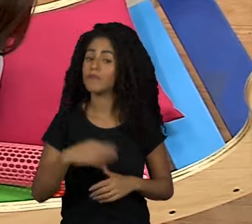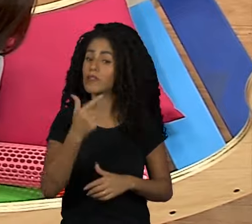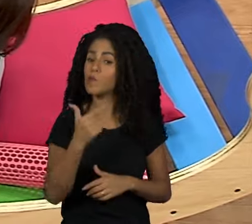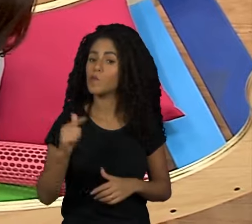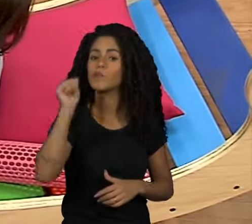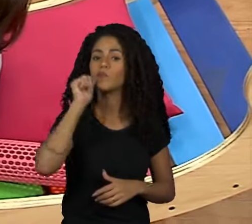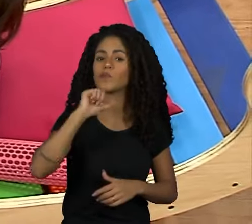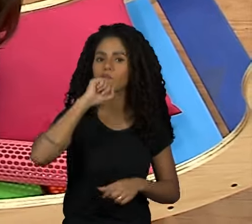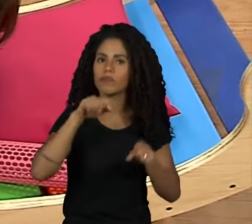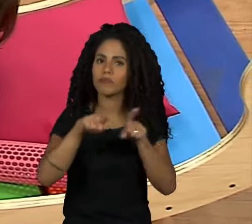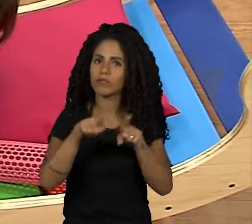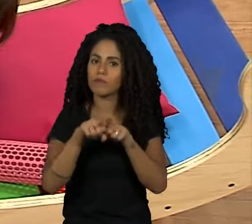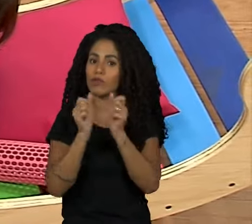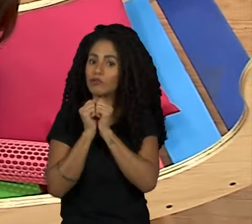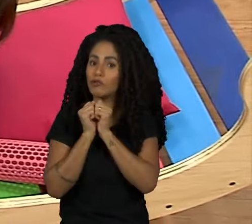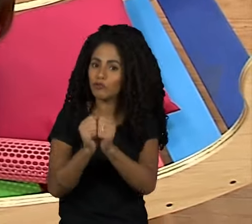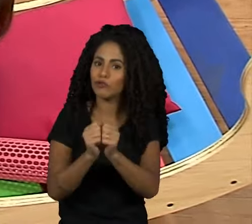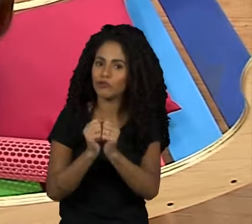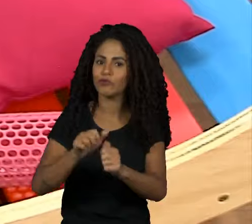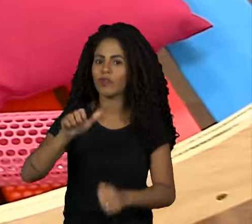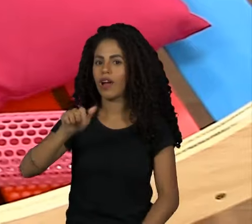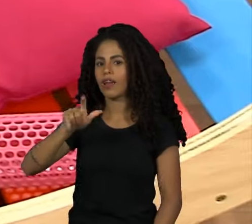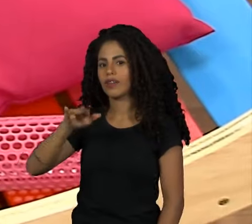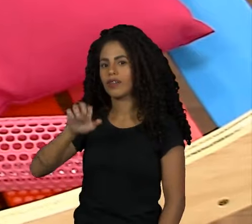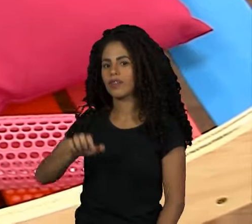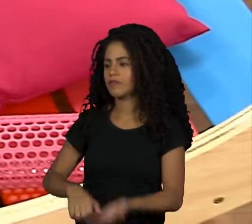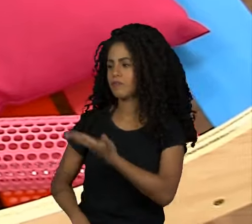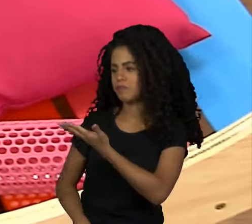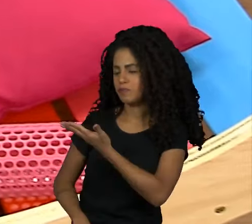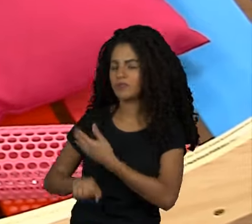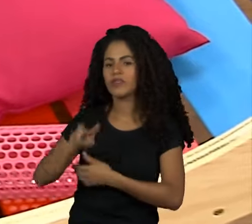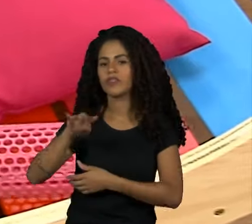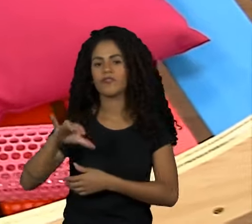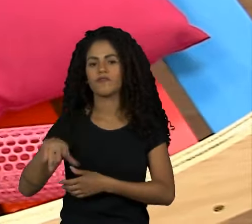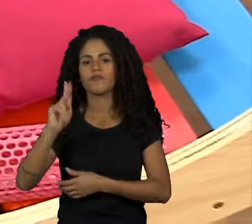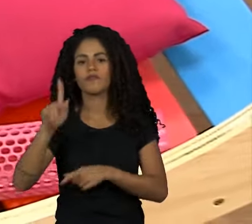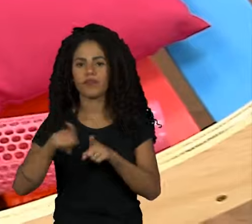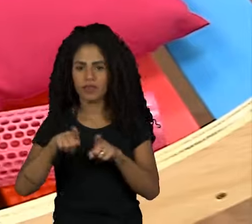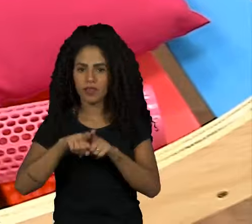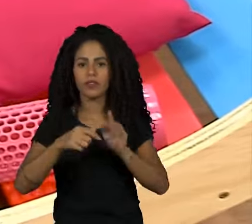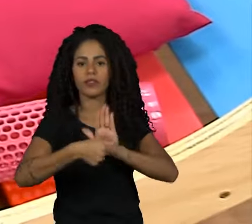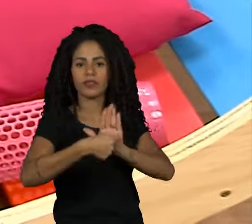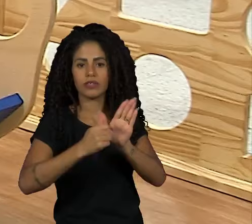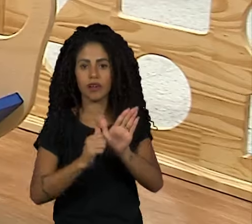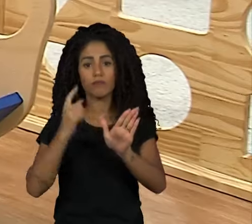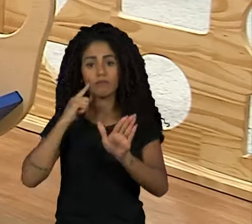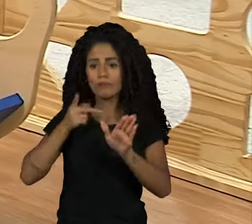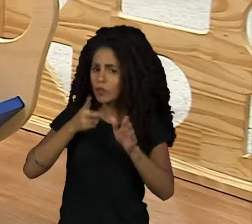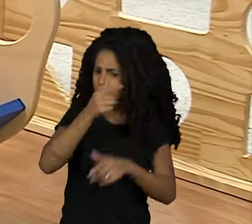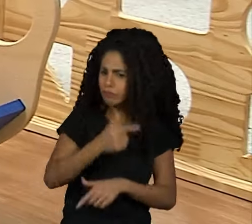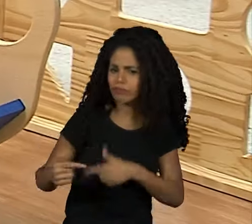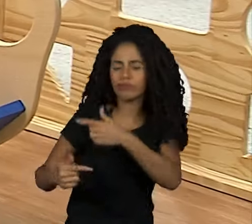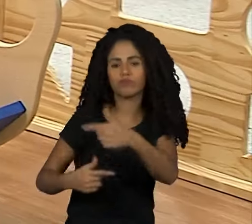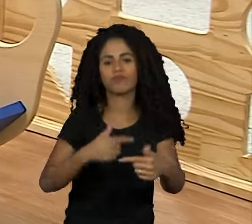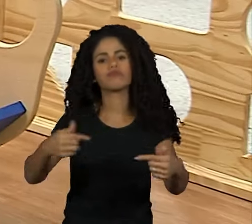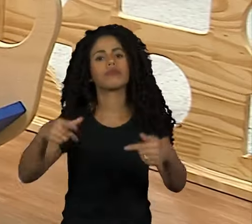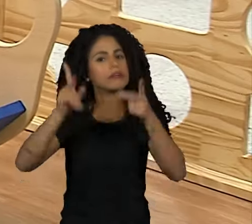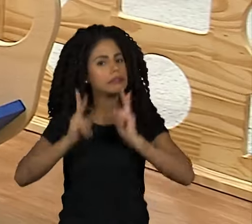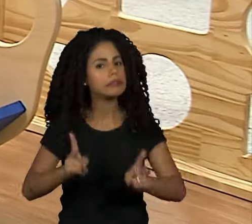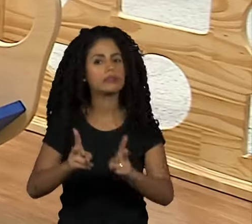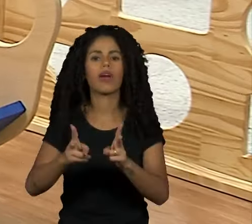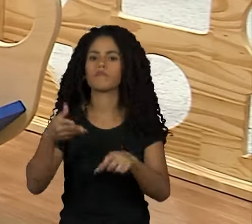está sempre presente é a Aline. A sua filha Vicky tem síndrome de Down. Toda semana, elas marcam presença